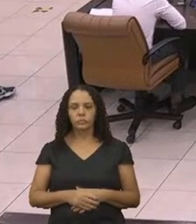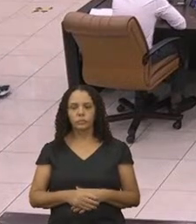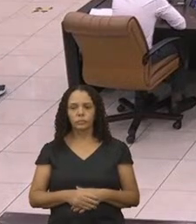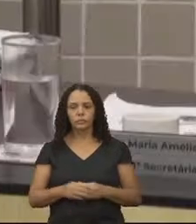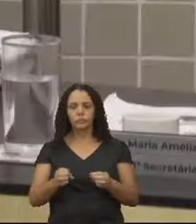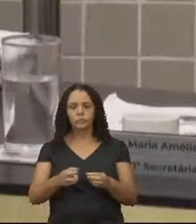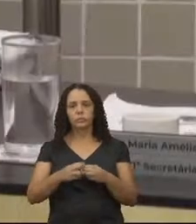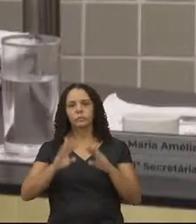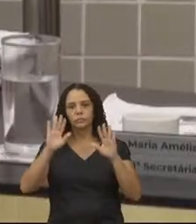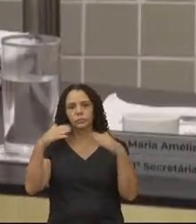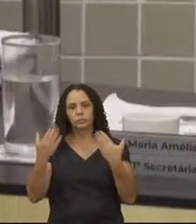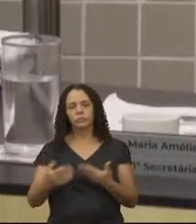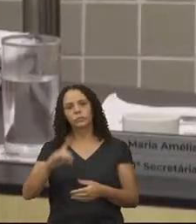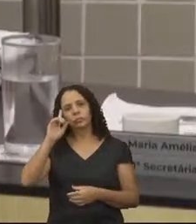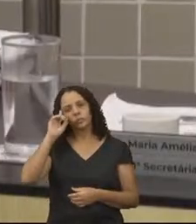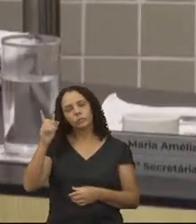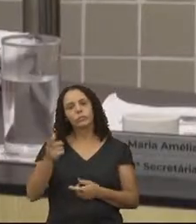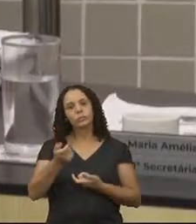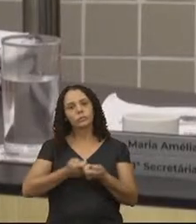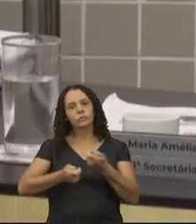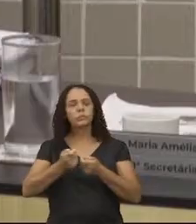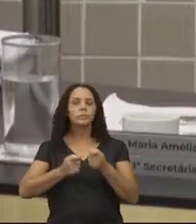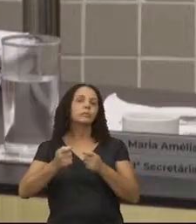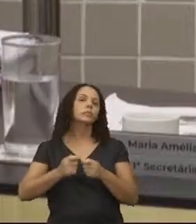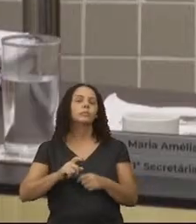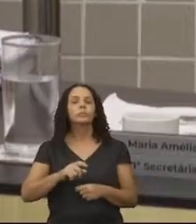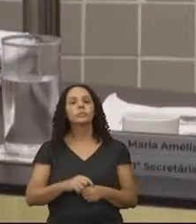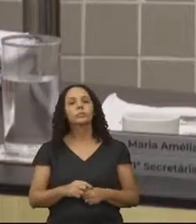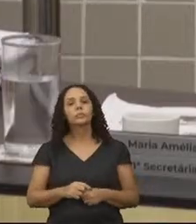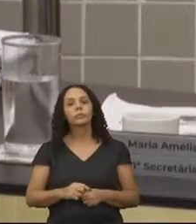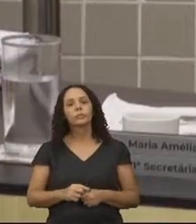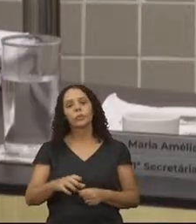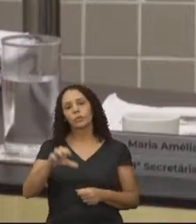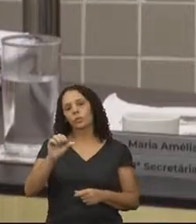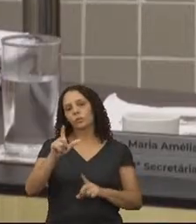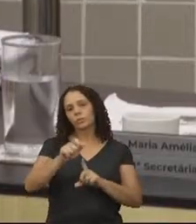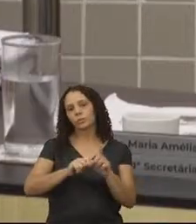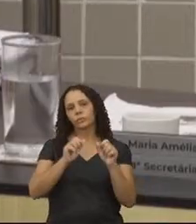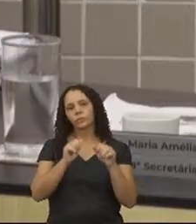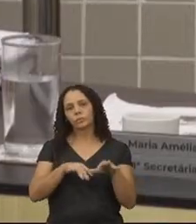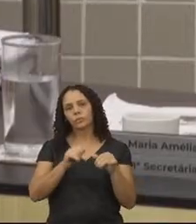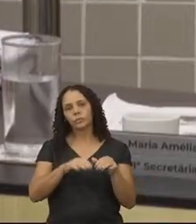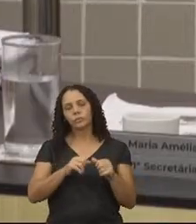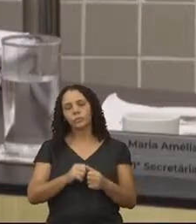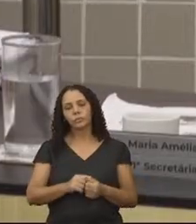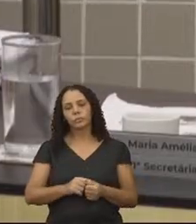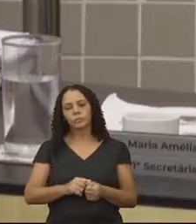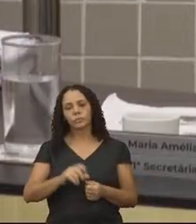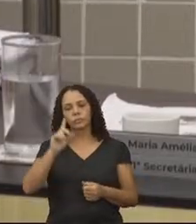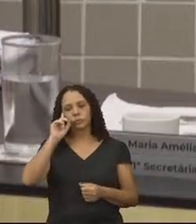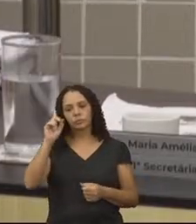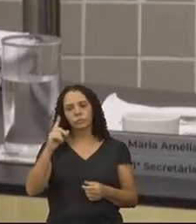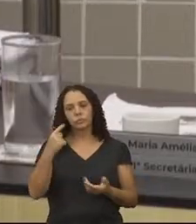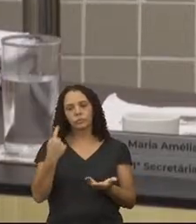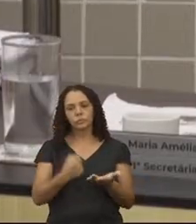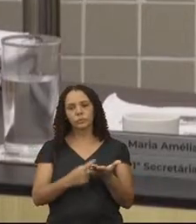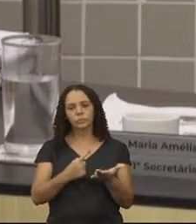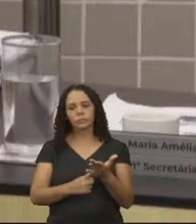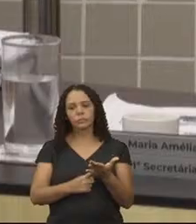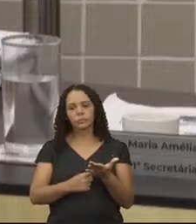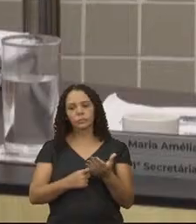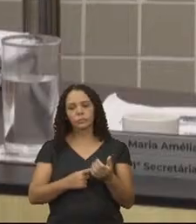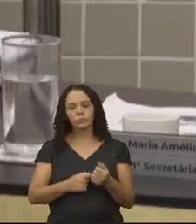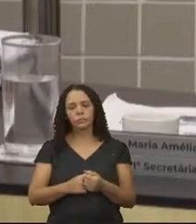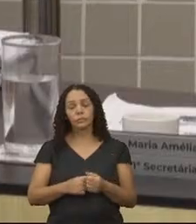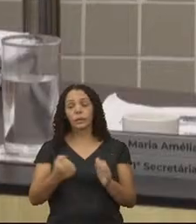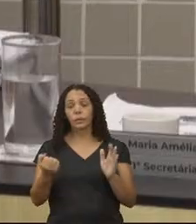Moção de homenagem pelo Dia do Administrador, celebrado em 9 de setembro. A data marca